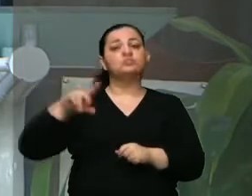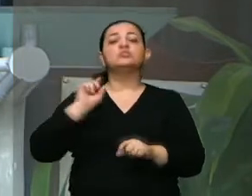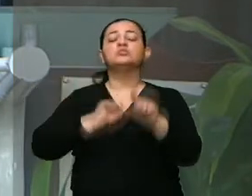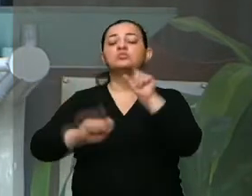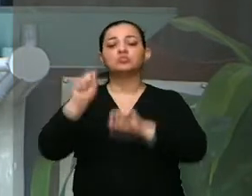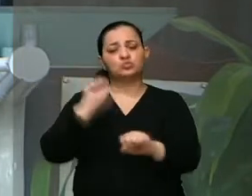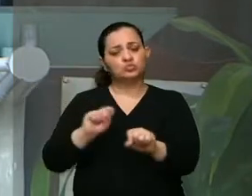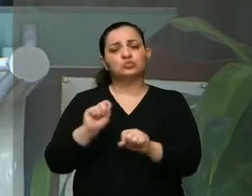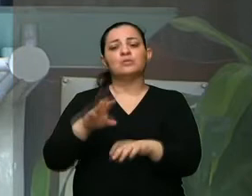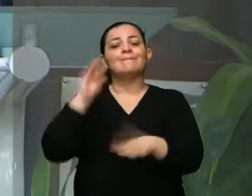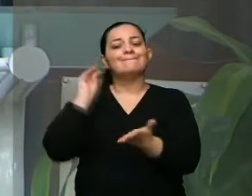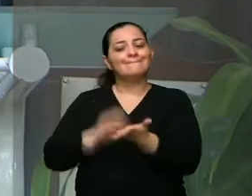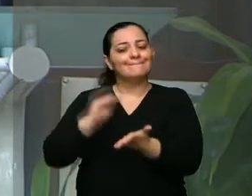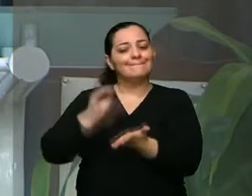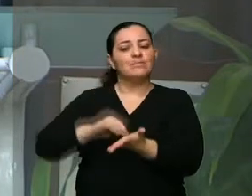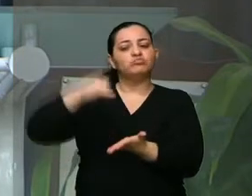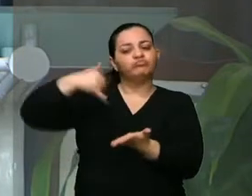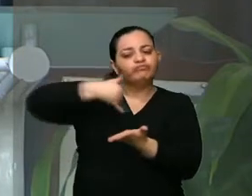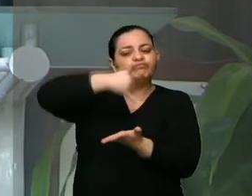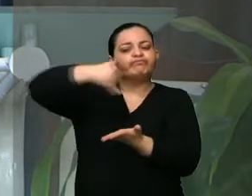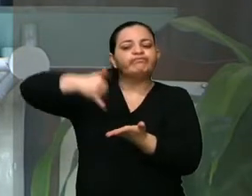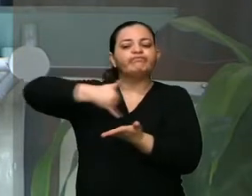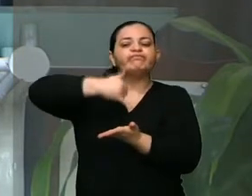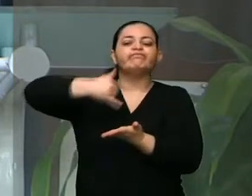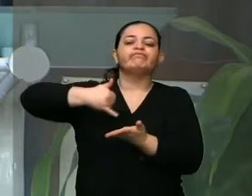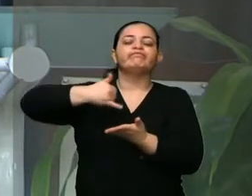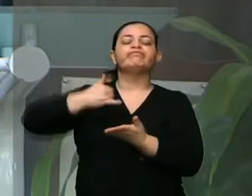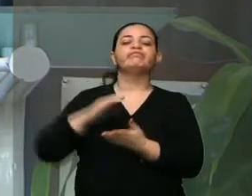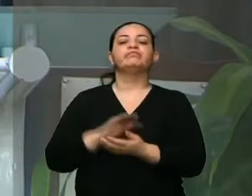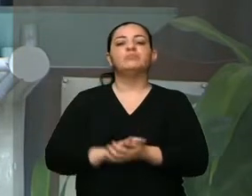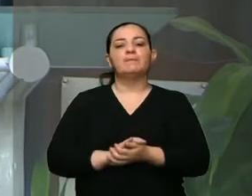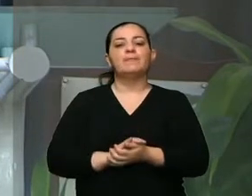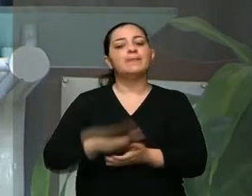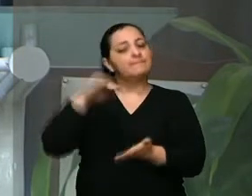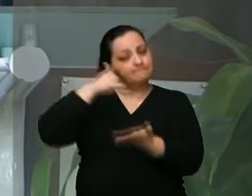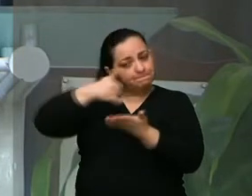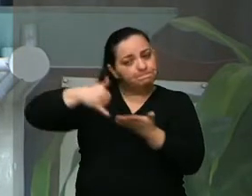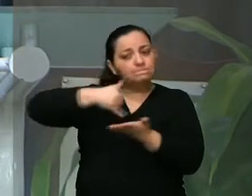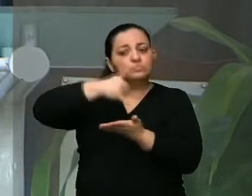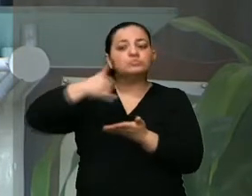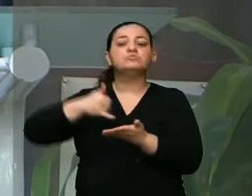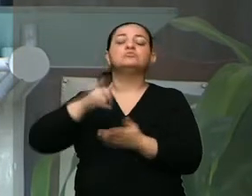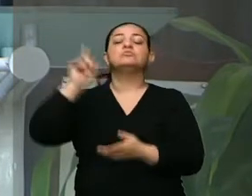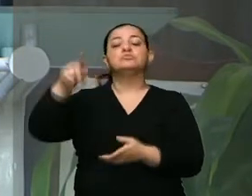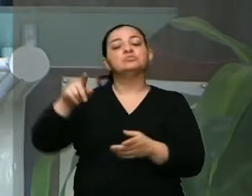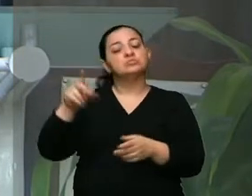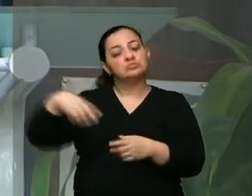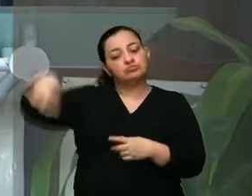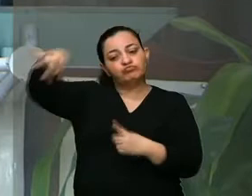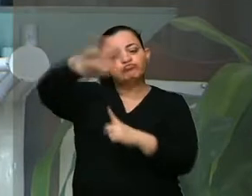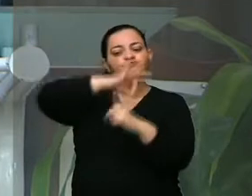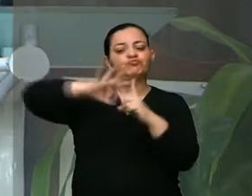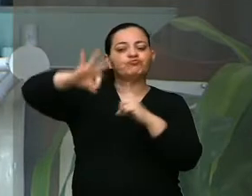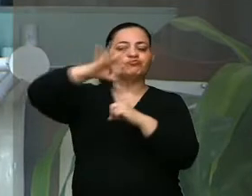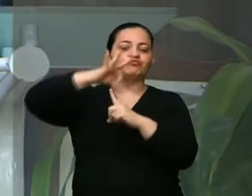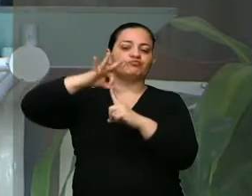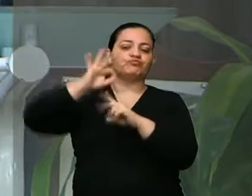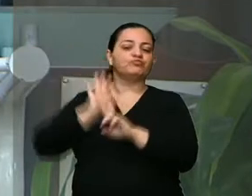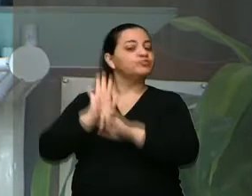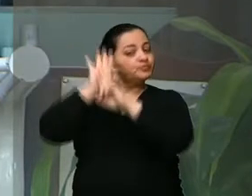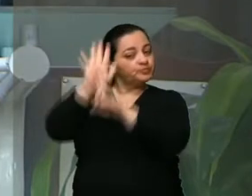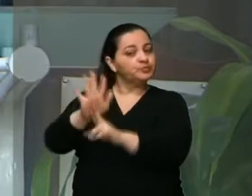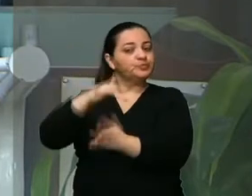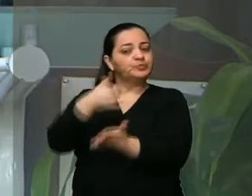a falta do azeite eo azeite é o espírito santo